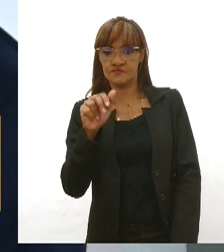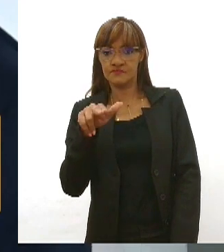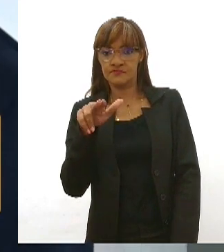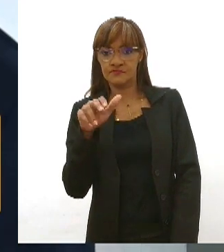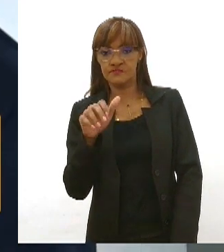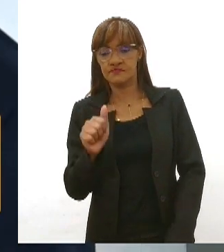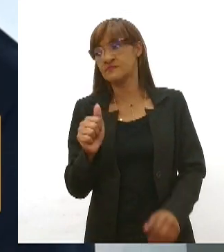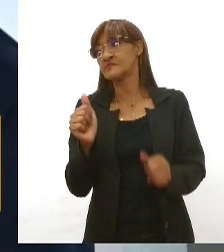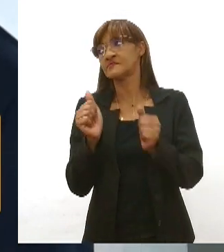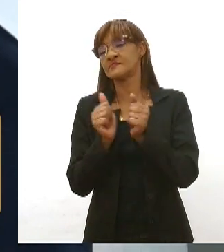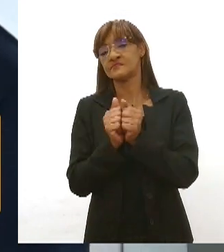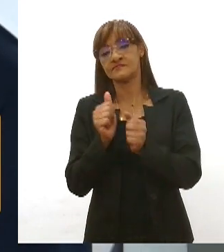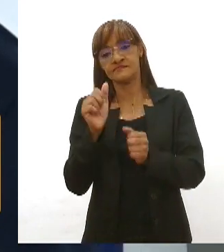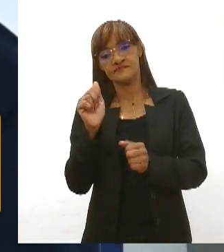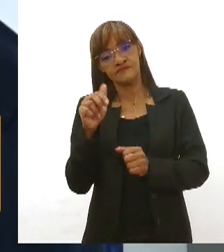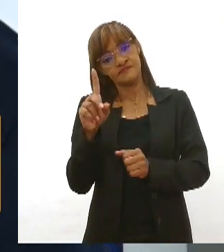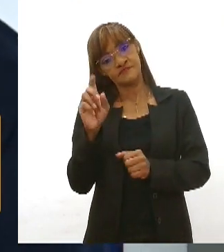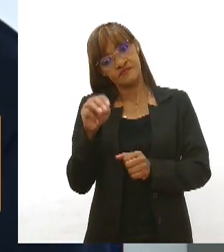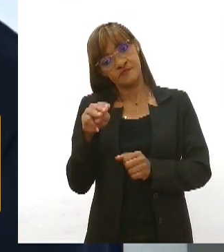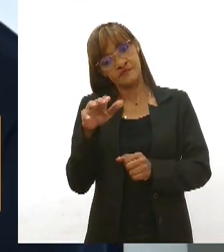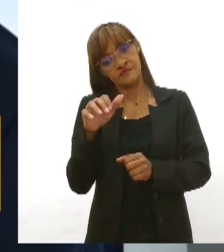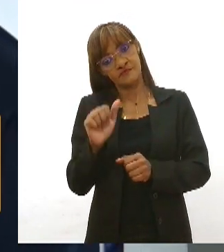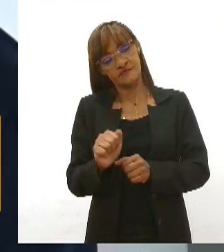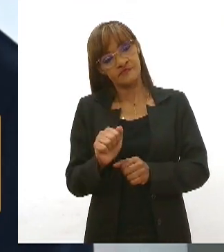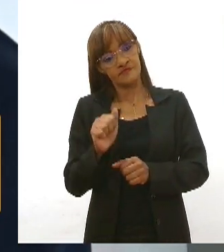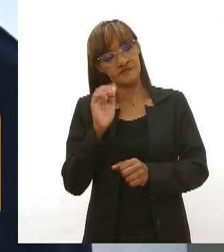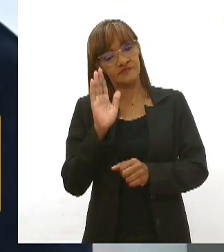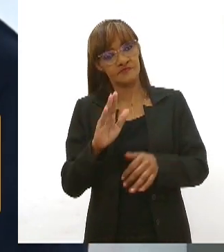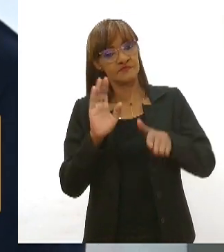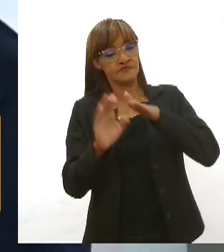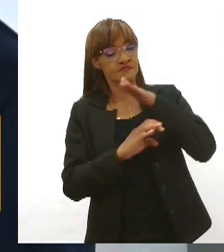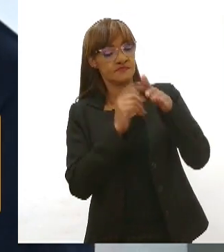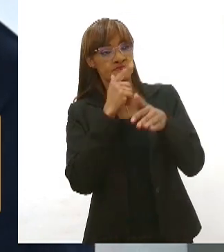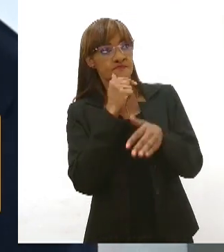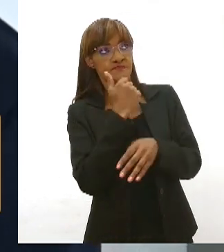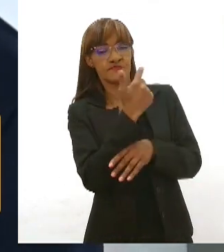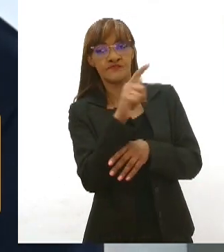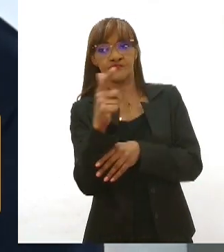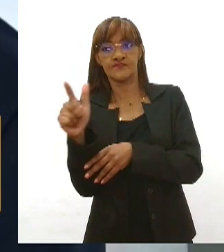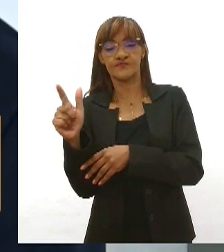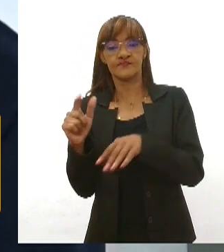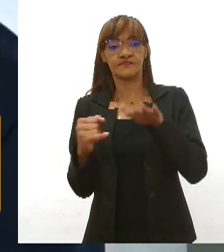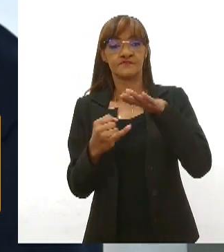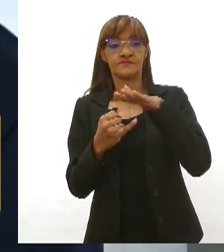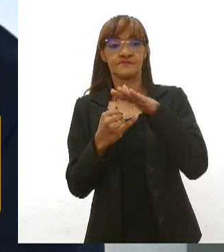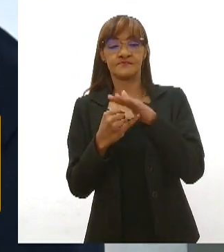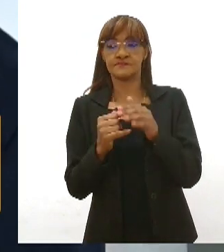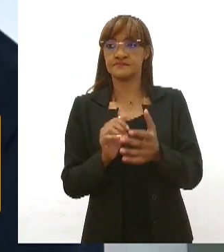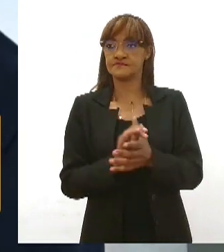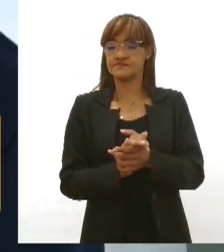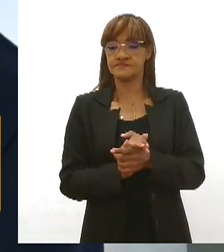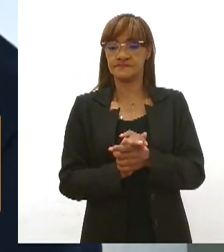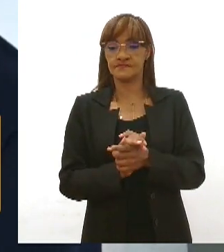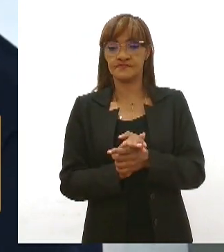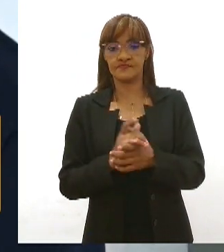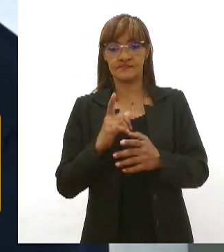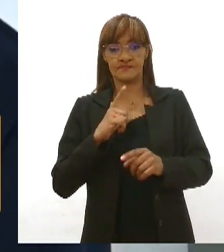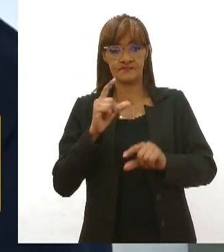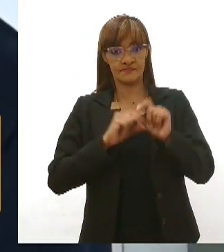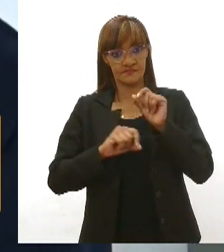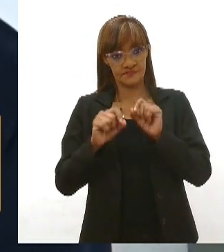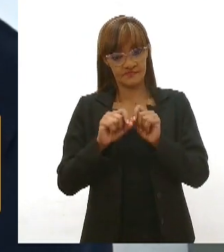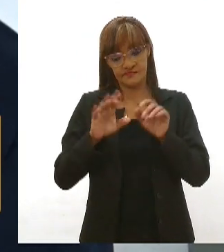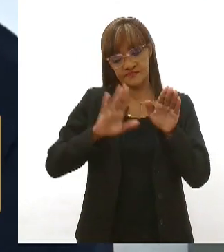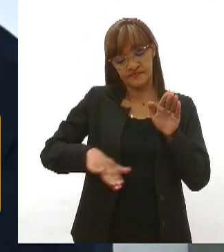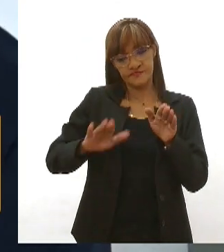com Mamíferos Aquáticos, com a DESI e outras instituições, estará desenvolvendo atividade chamada Praias Limpas,